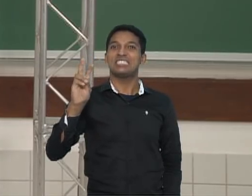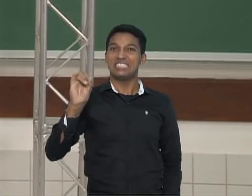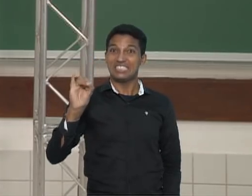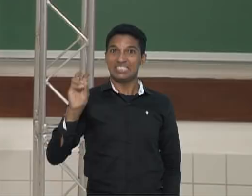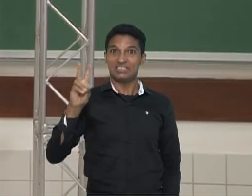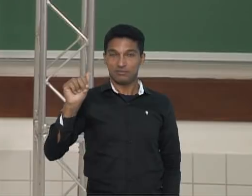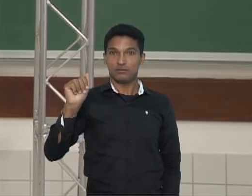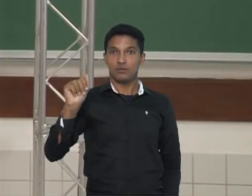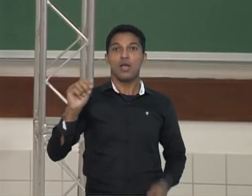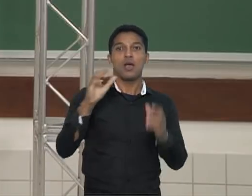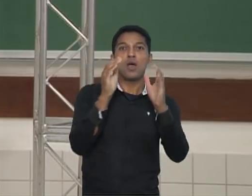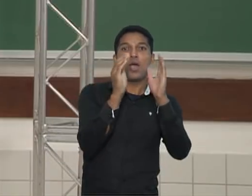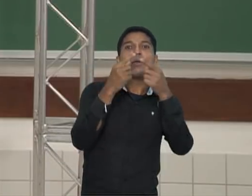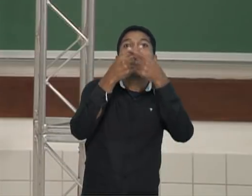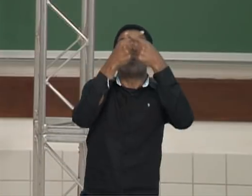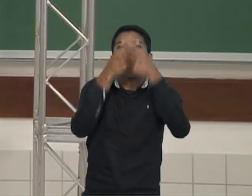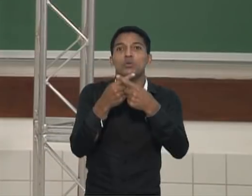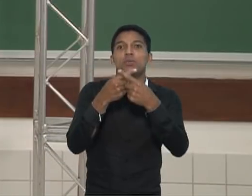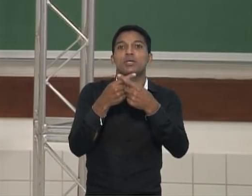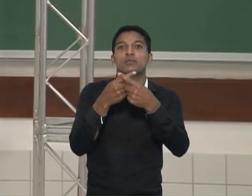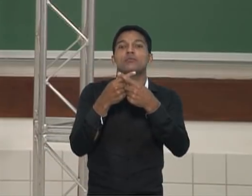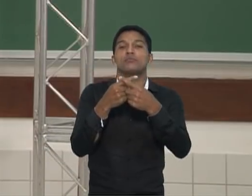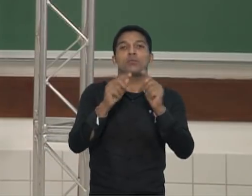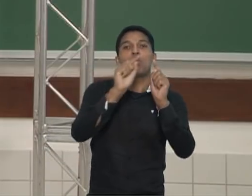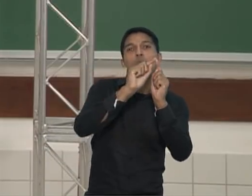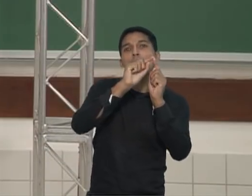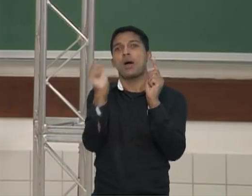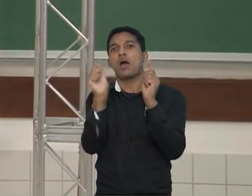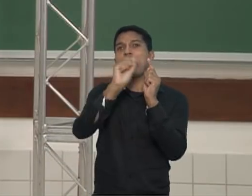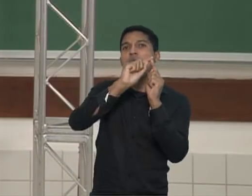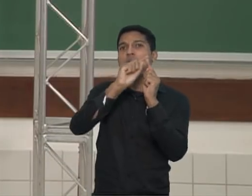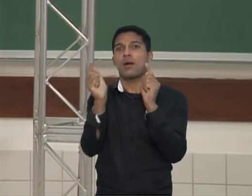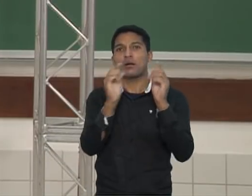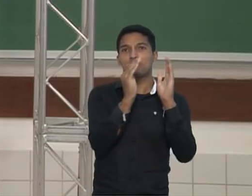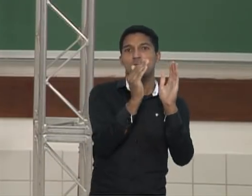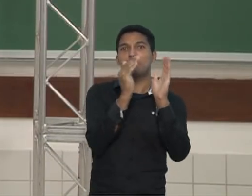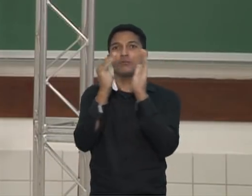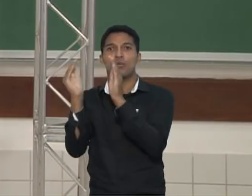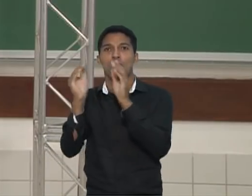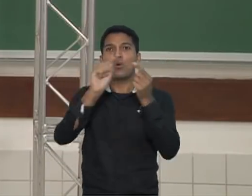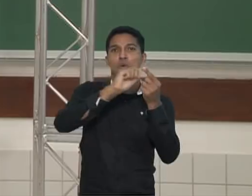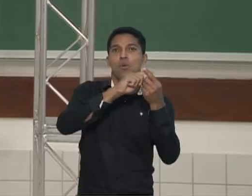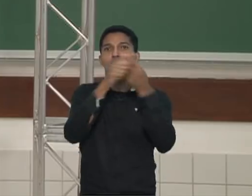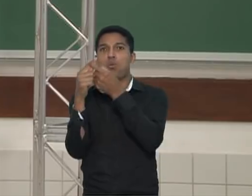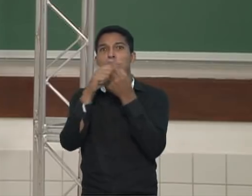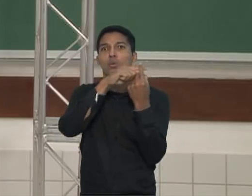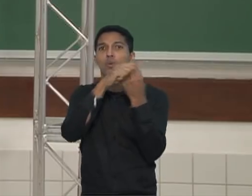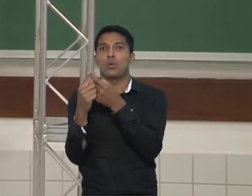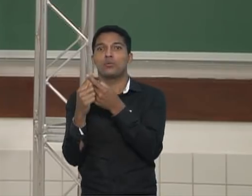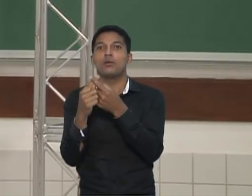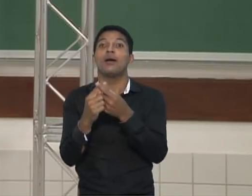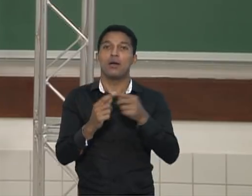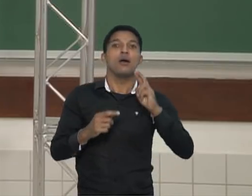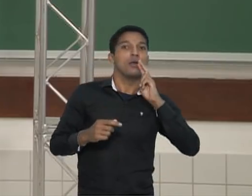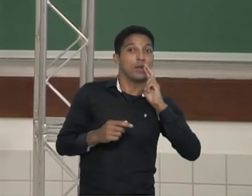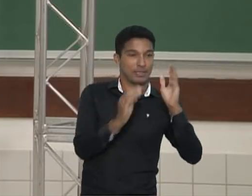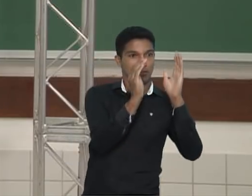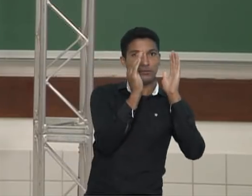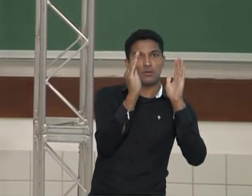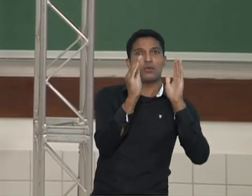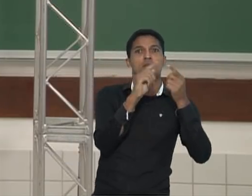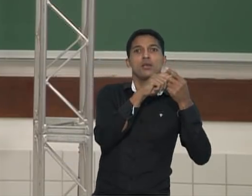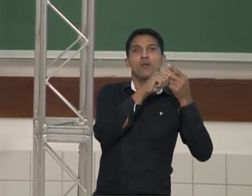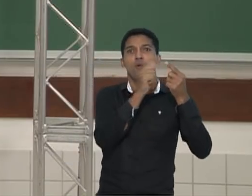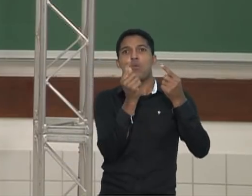fazer todas essas multiplicações, método chuveirinho, né? Um parênteses com o outro, aí tem um resultado, o resultado